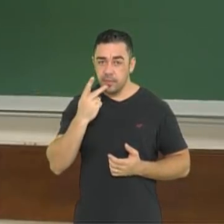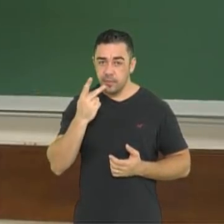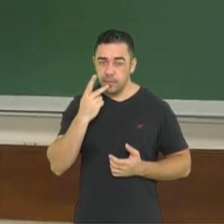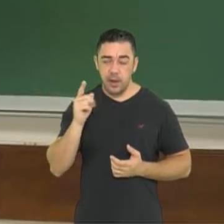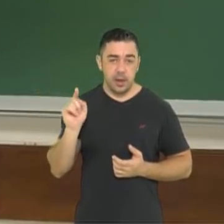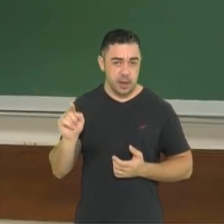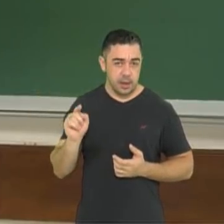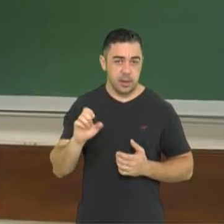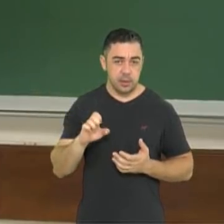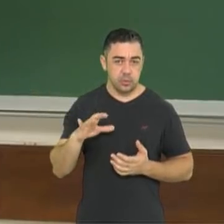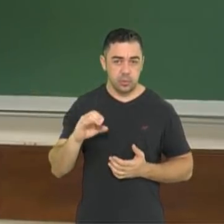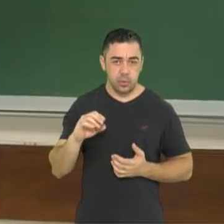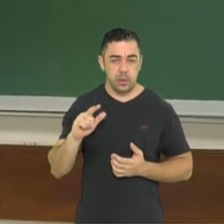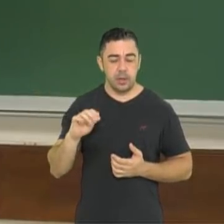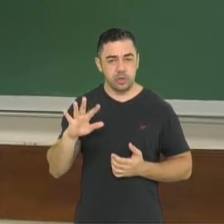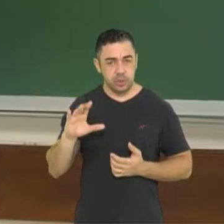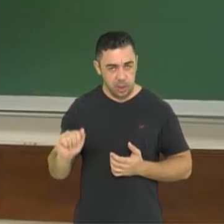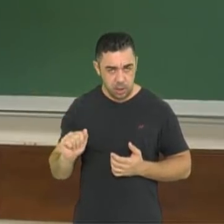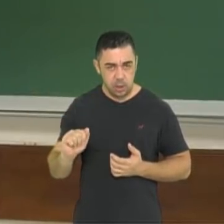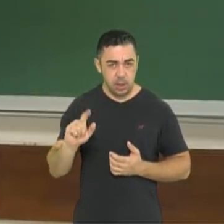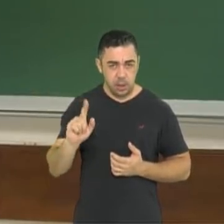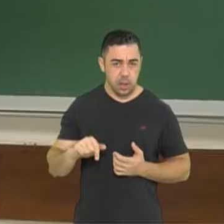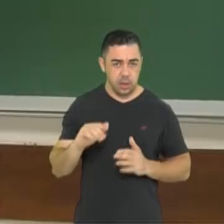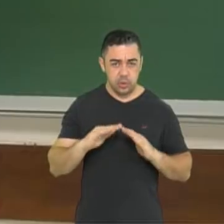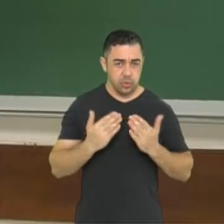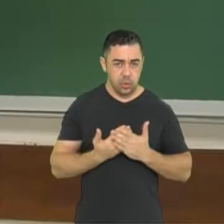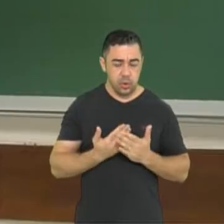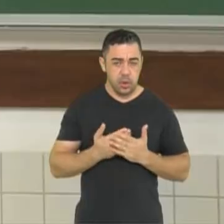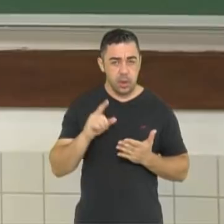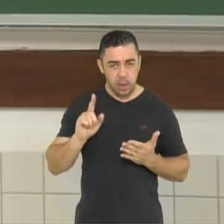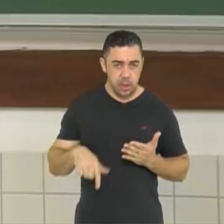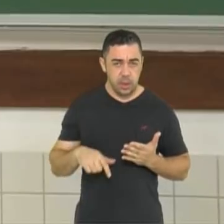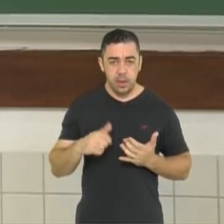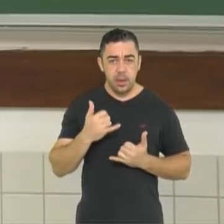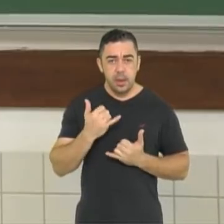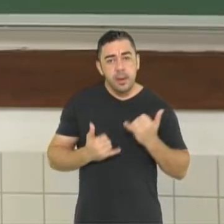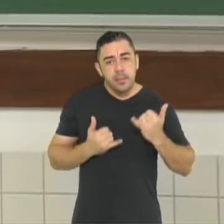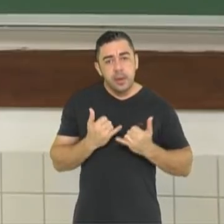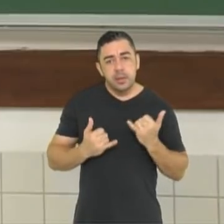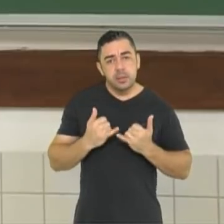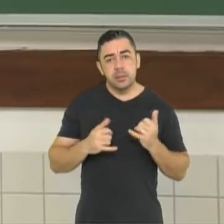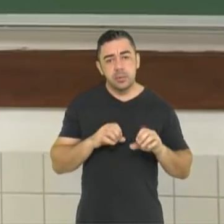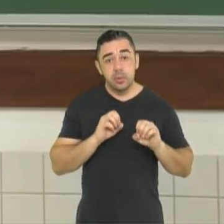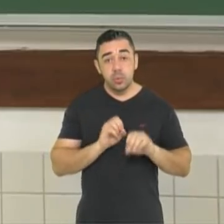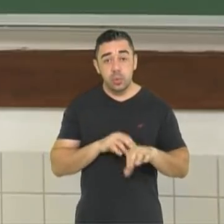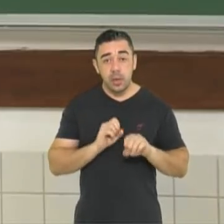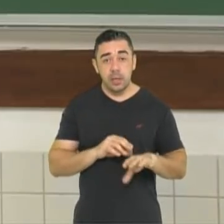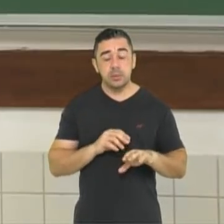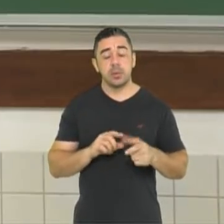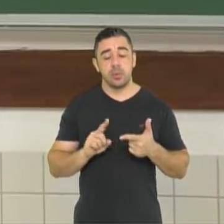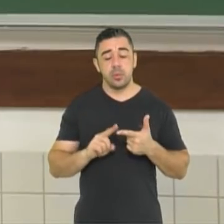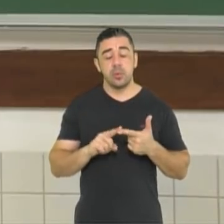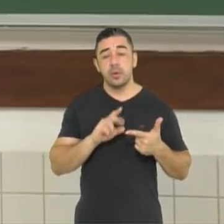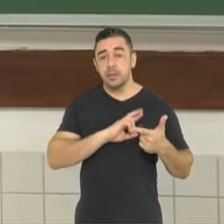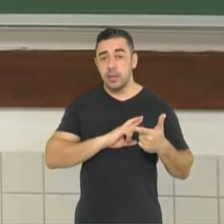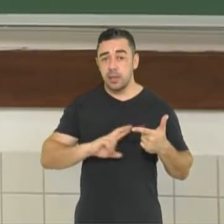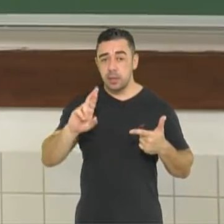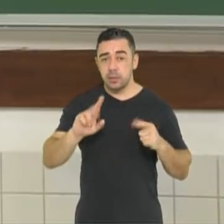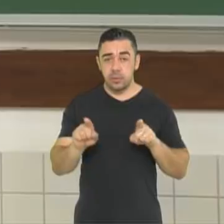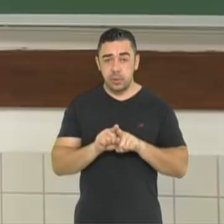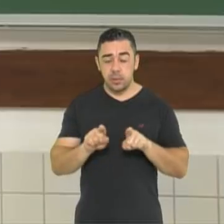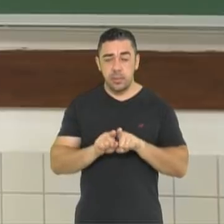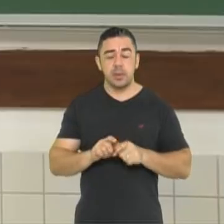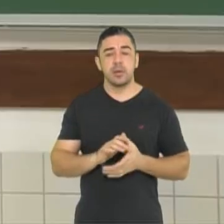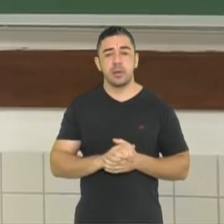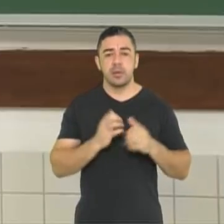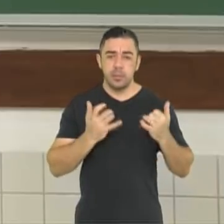nos slides, não coube na nossa aula. Era o que nós colocamos como uma aproximação da educação e da religião também. Ele colocou lá toda